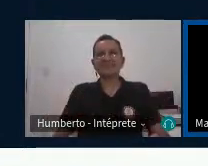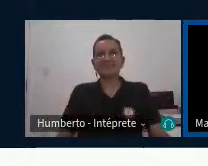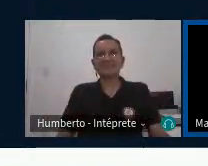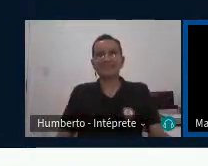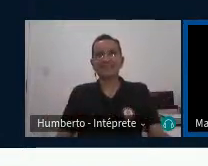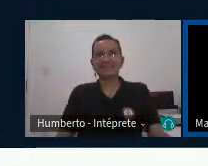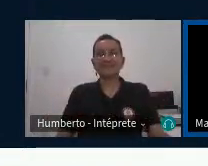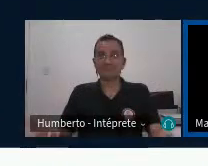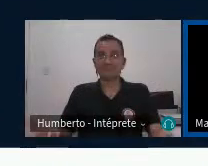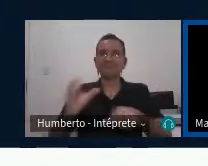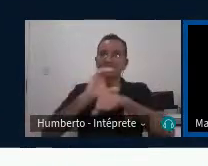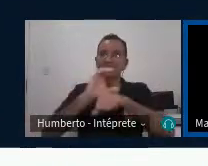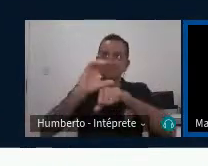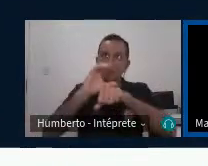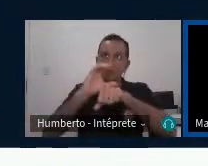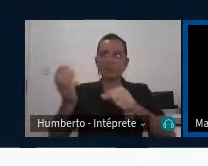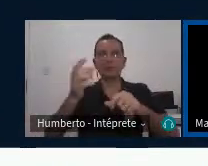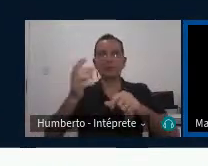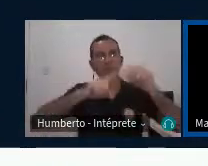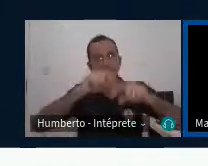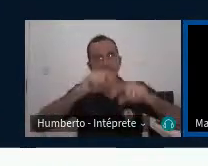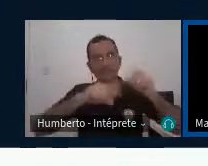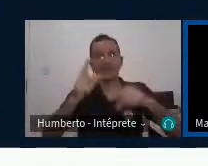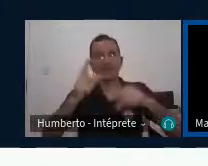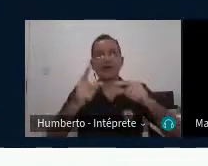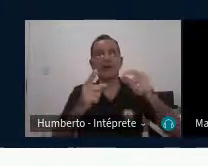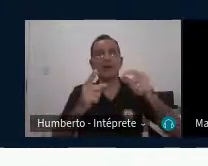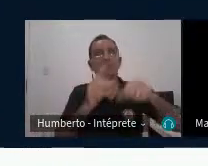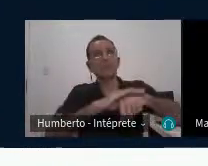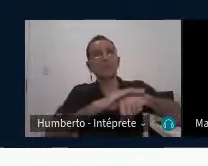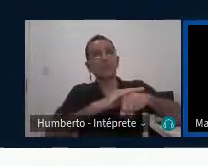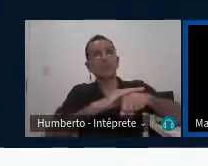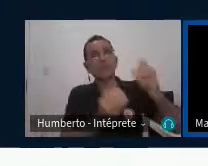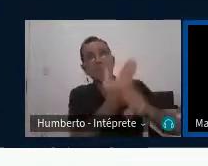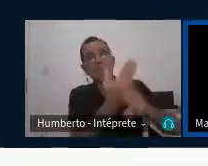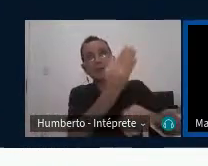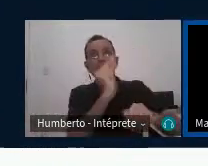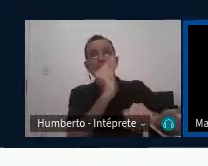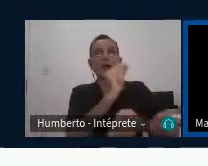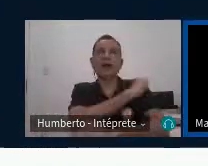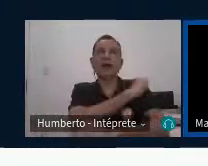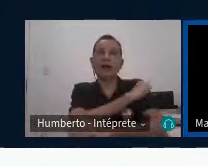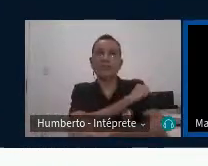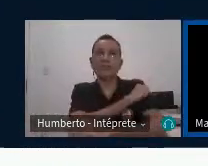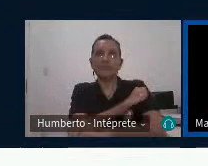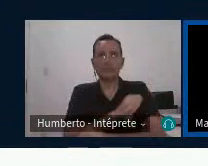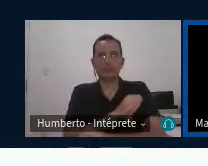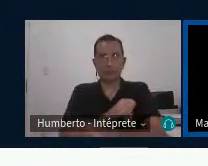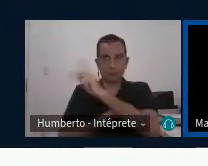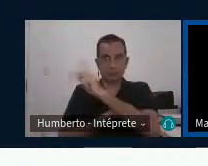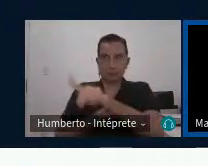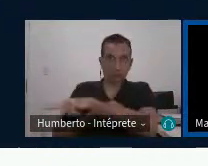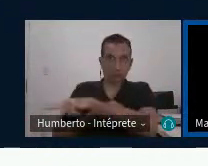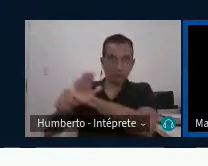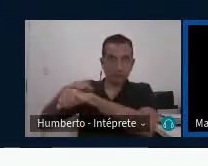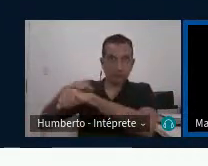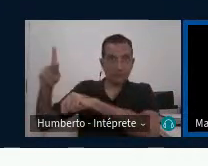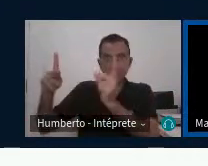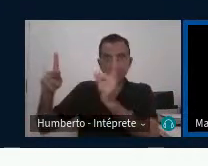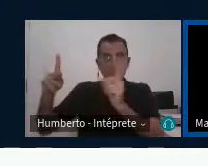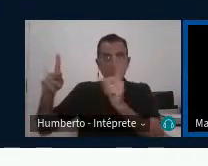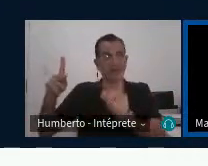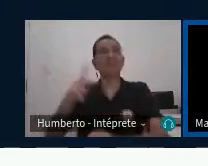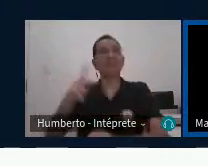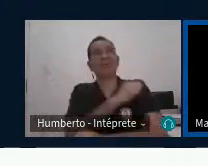um material feito por alunos, não por professores. Inclusive, eu também sou um aluno, não sou formado na